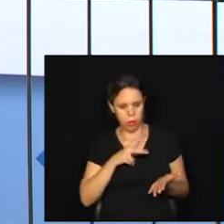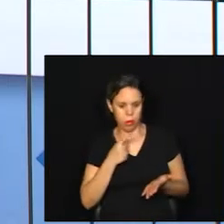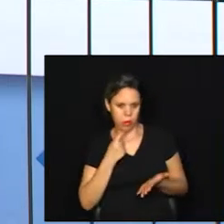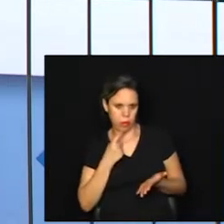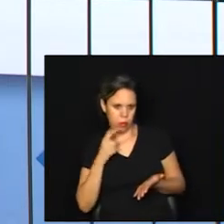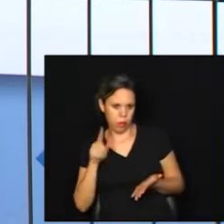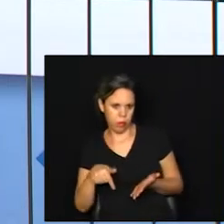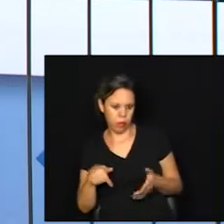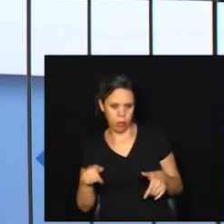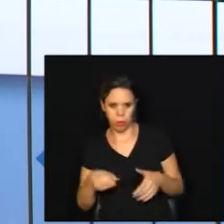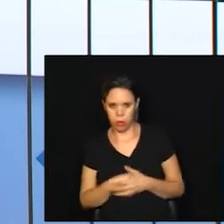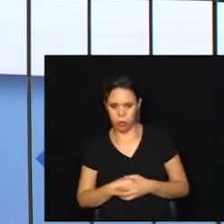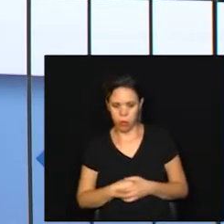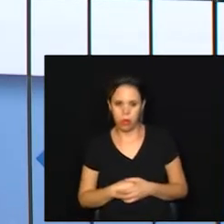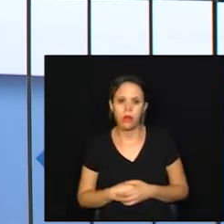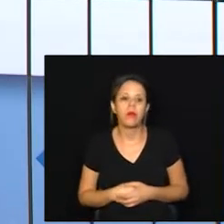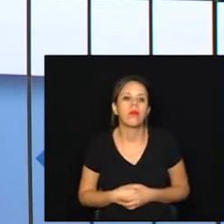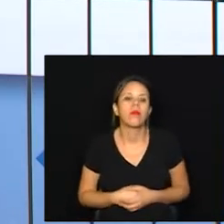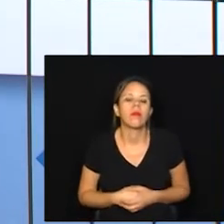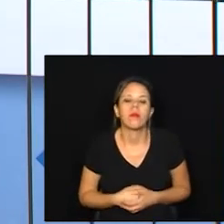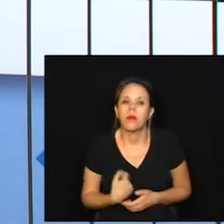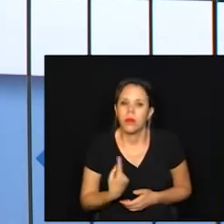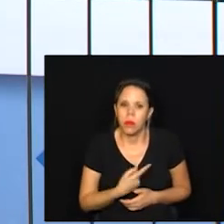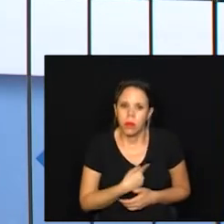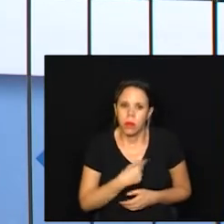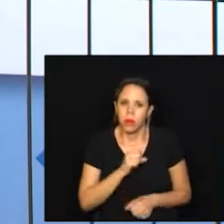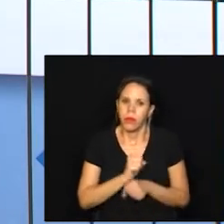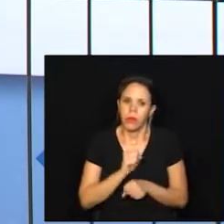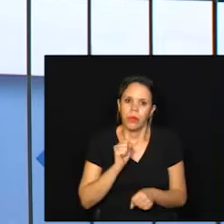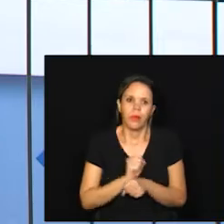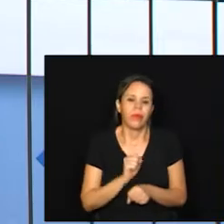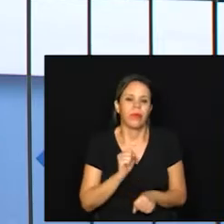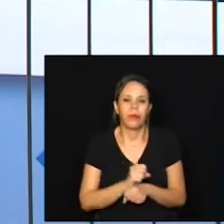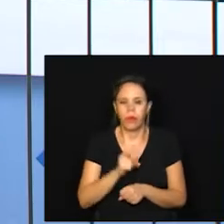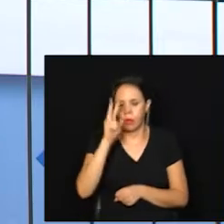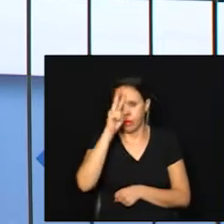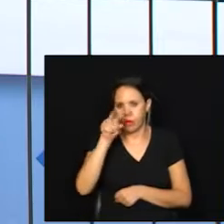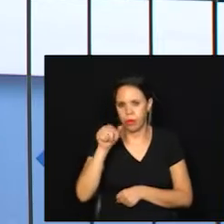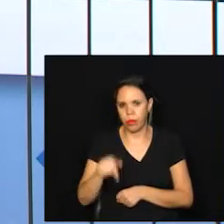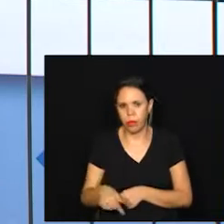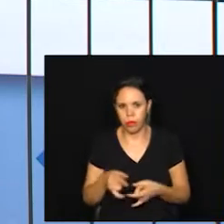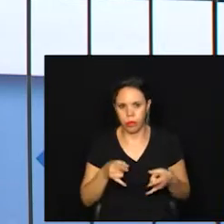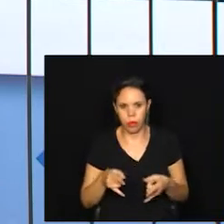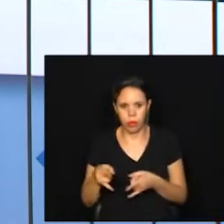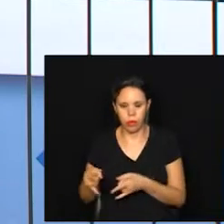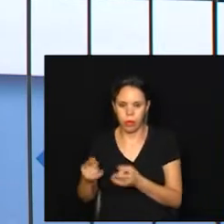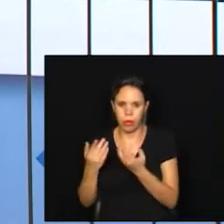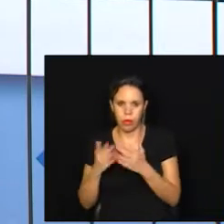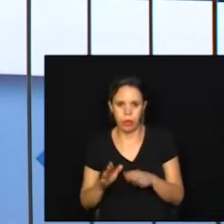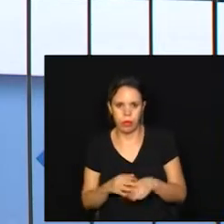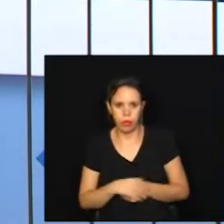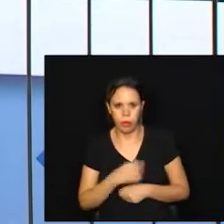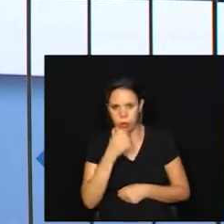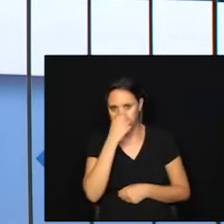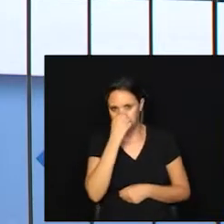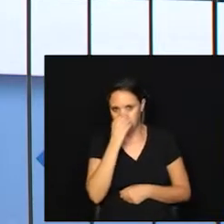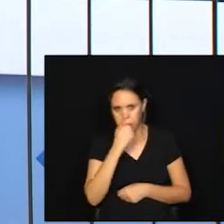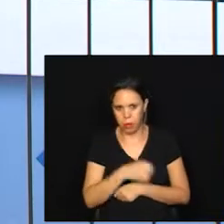Saúde aqui de Campinas, para a gente aguardar. Lembrando que esses leitos que são abertos,